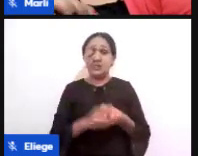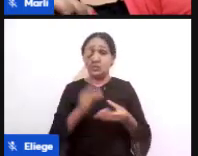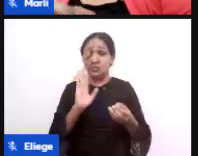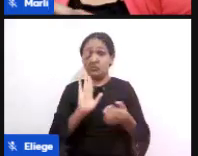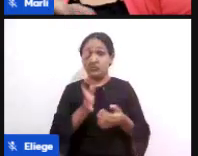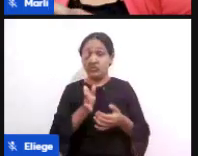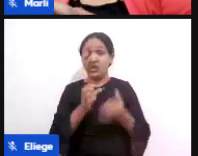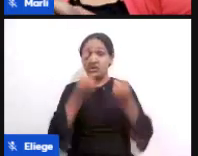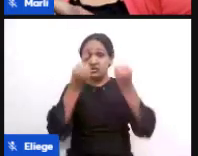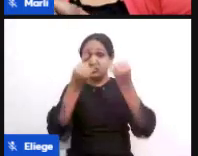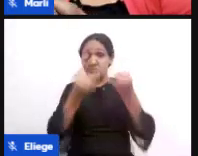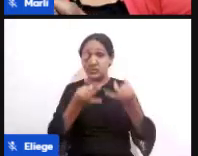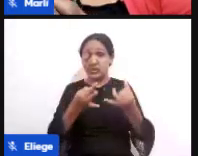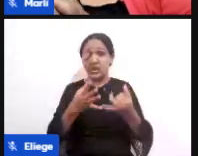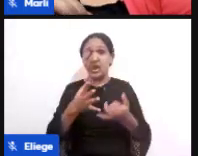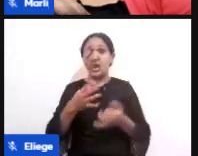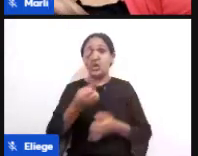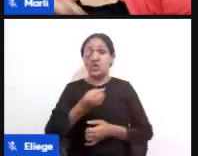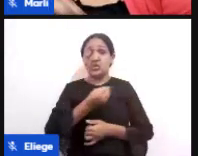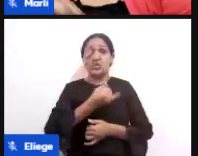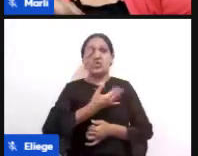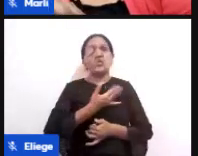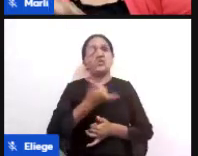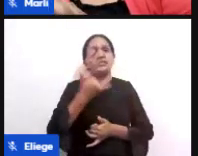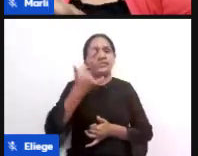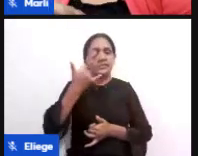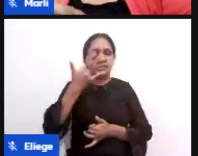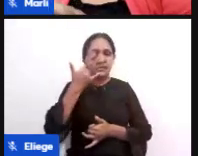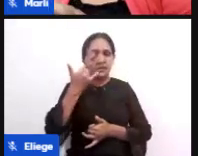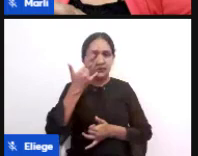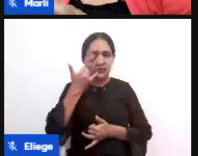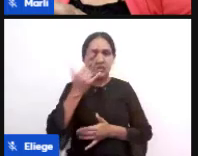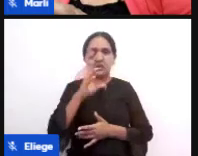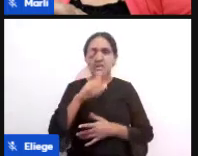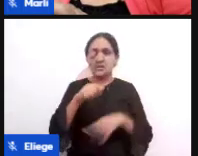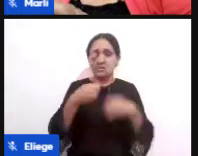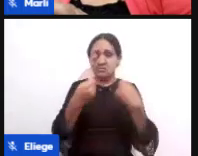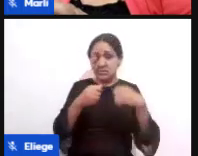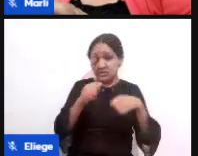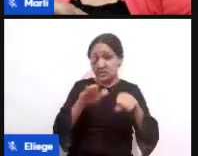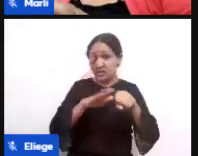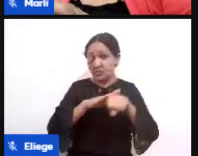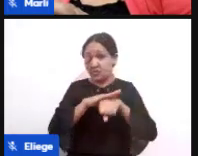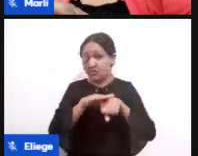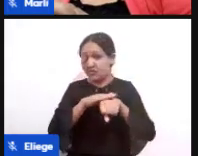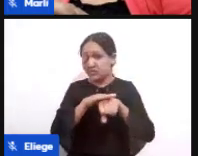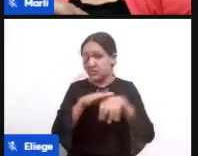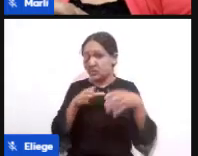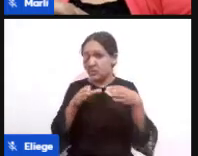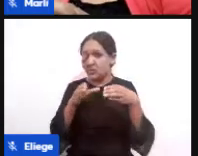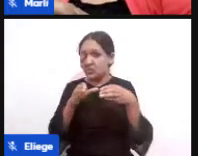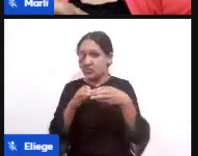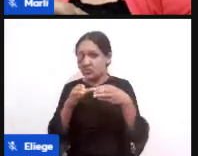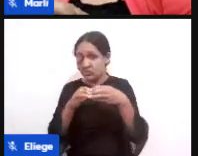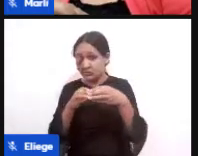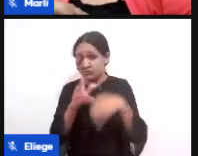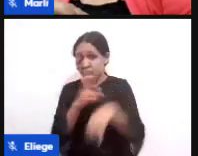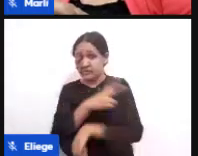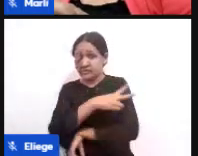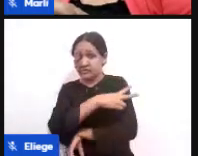Aqui está o nosso telefone, lá, em falar com a equipe do segundo ano.